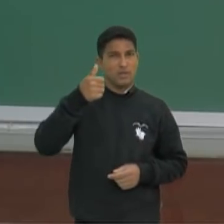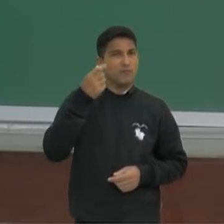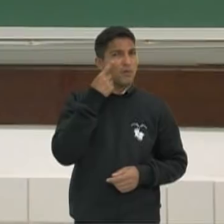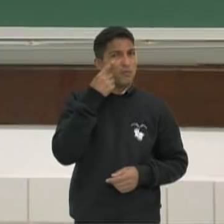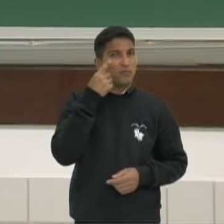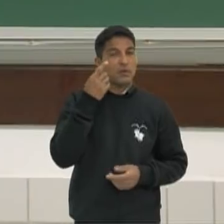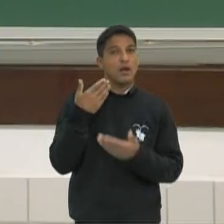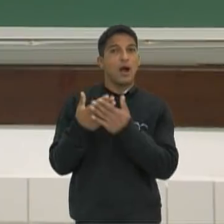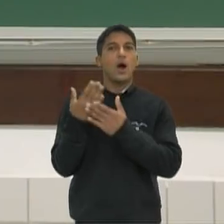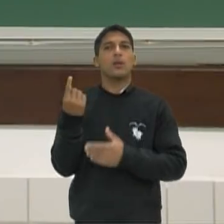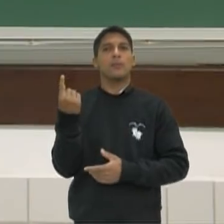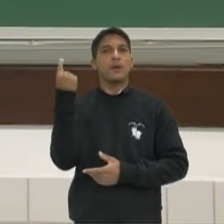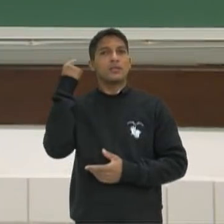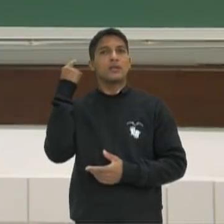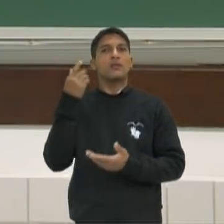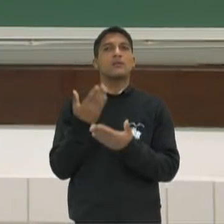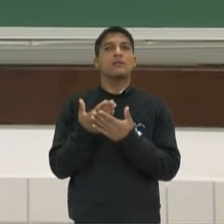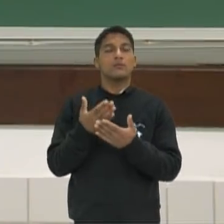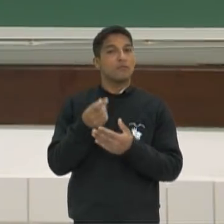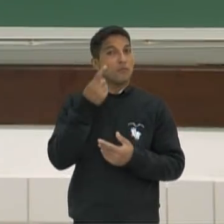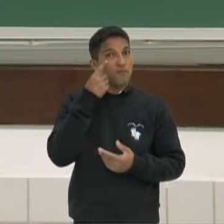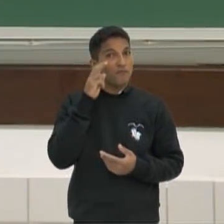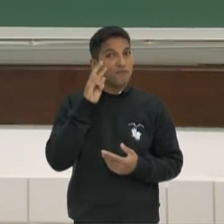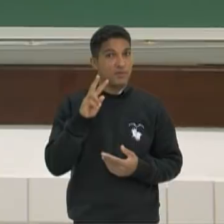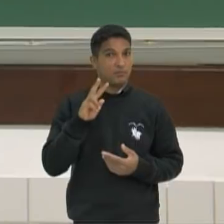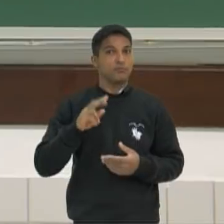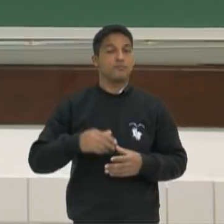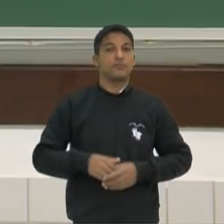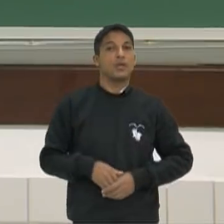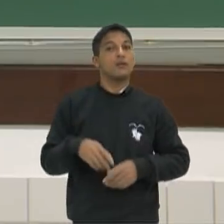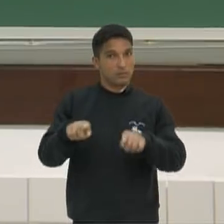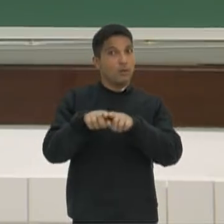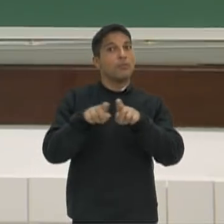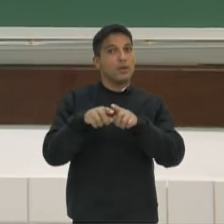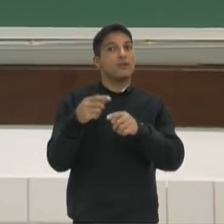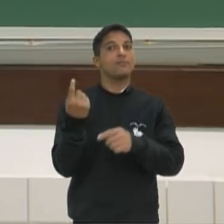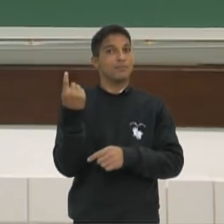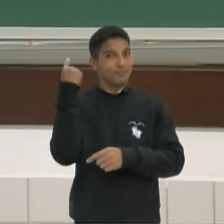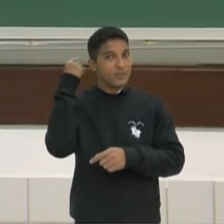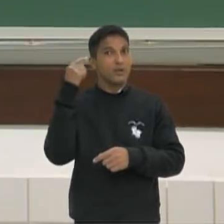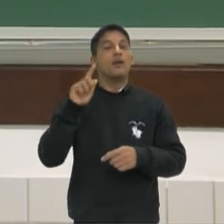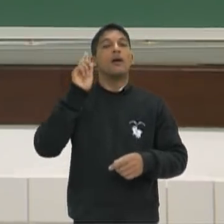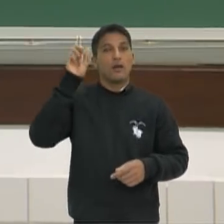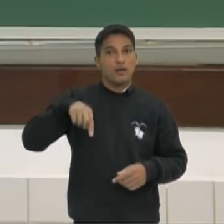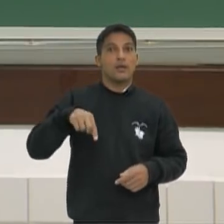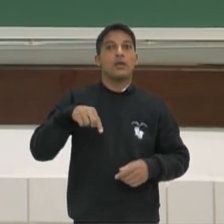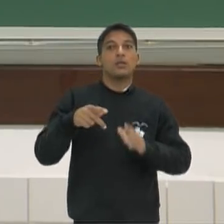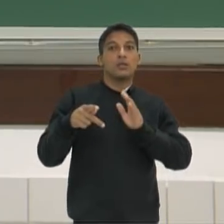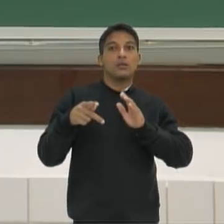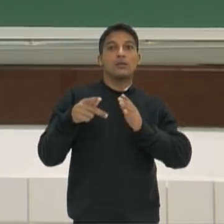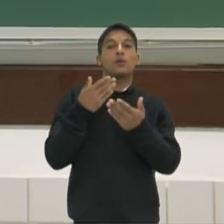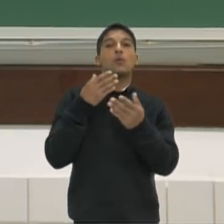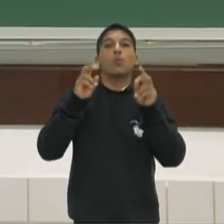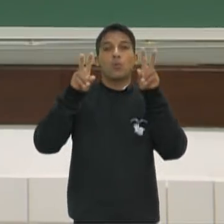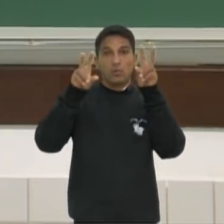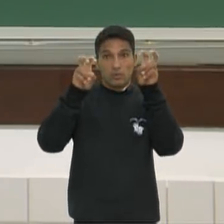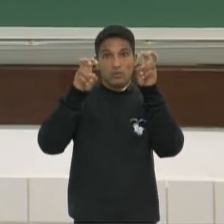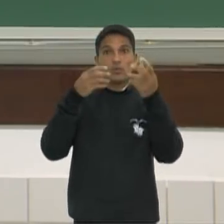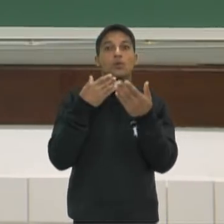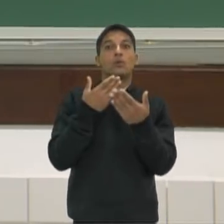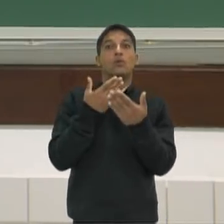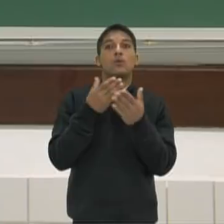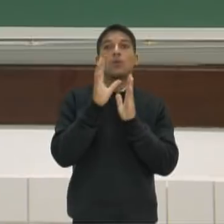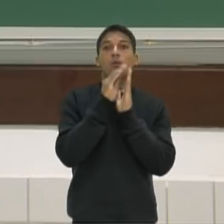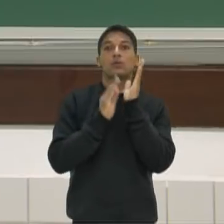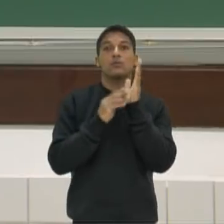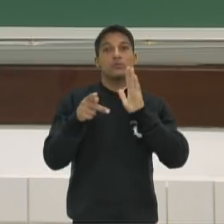falou na nossa aula passada, que também era sobre a sociedade e a cultura medieval. Então, a gente deu uma olhada e nós vimos